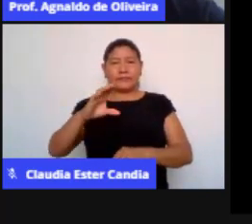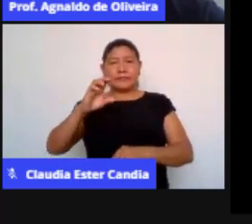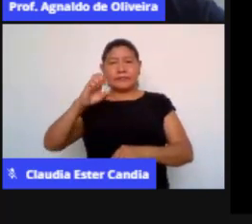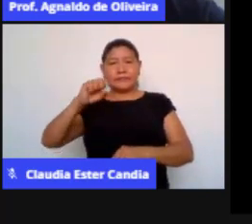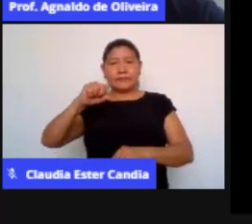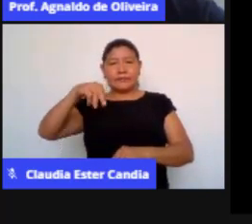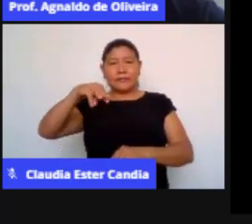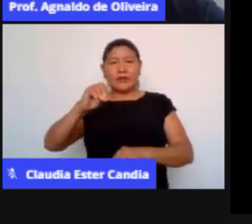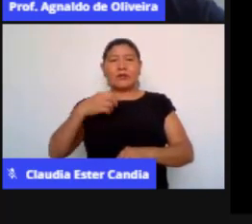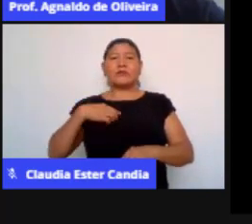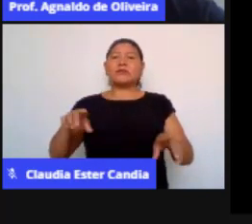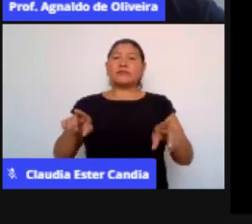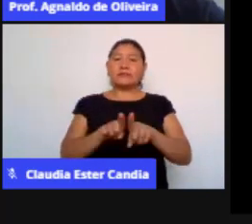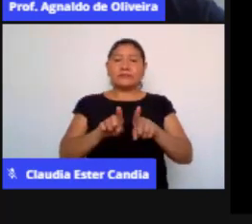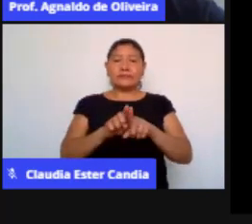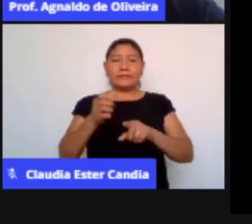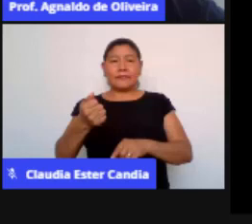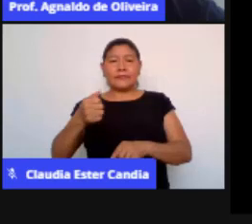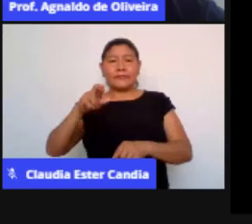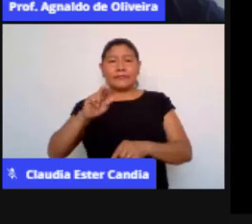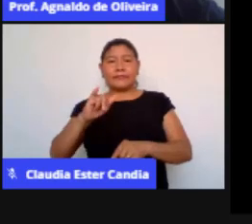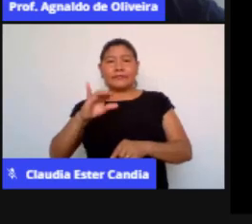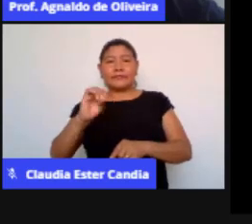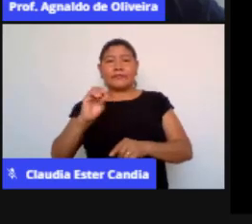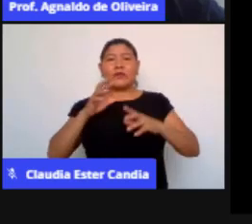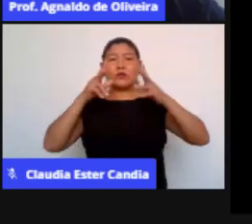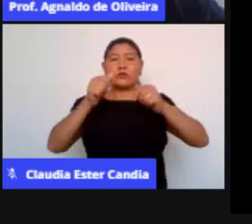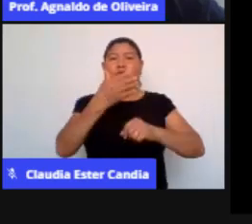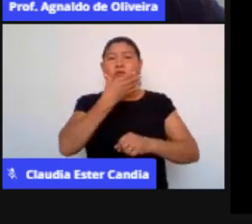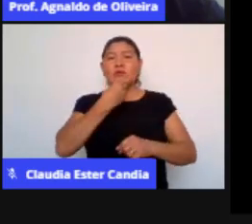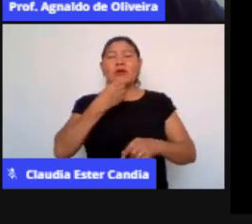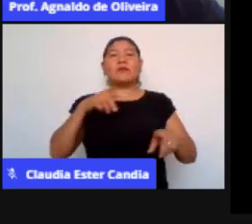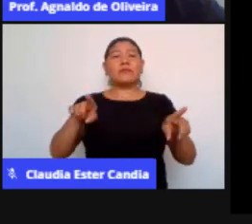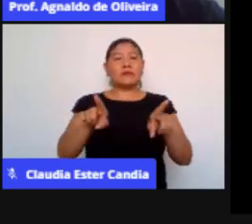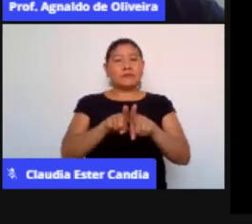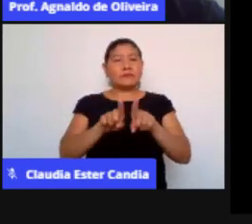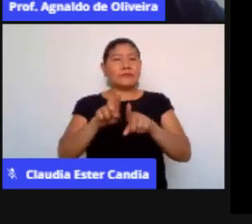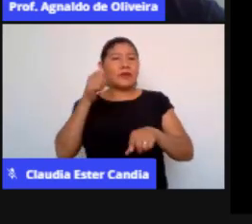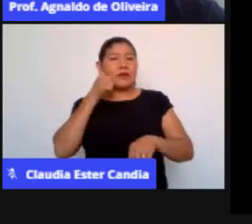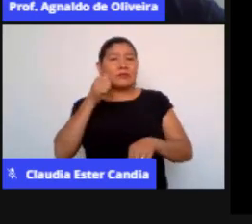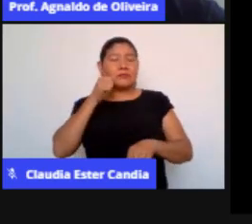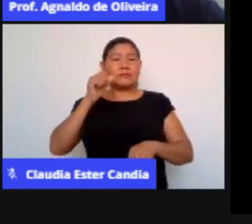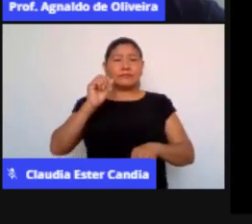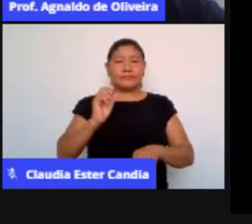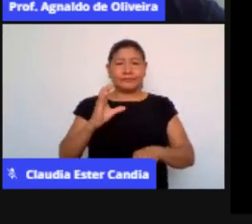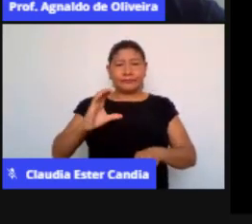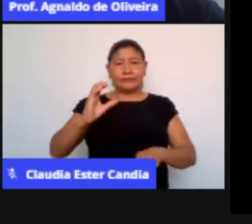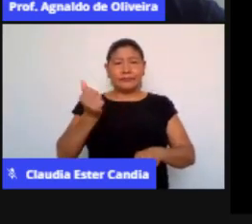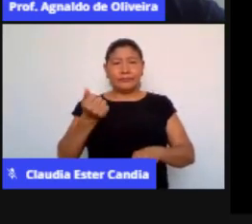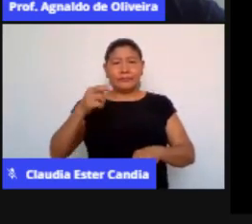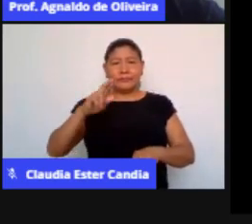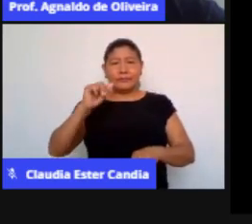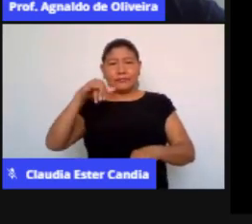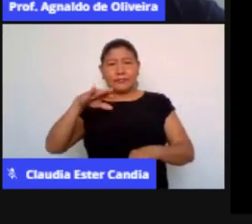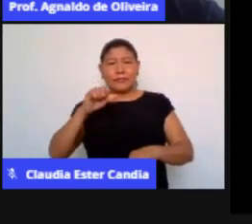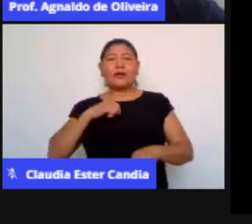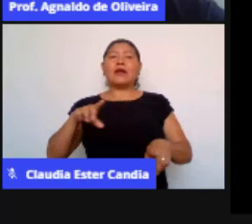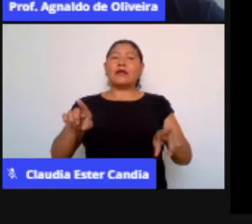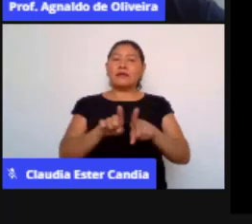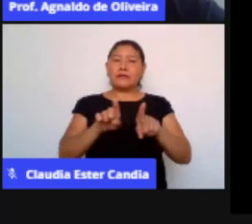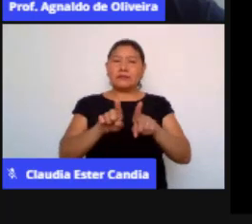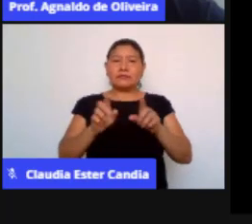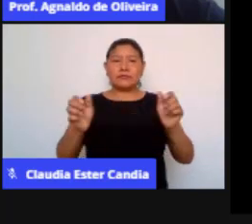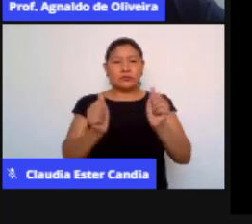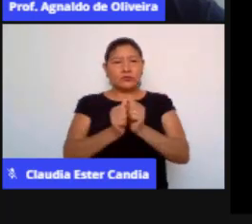o Arildo, Araújo de Lima, nós temos a Karine Fernandes, a Karine, acabou de ter uma filha, então ela